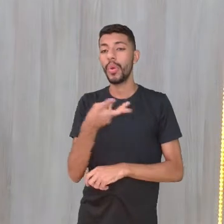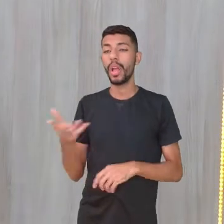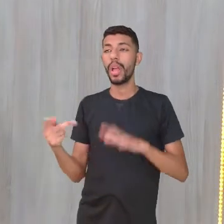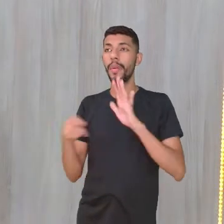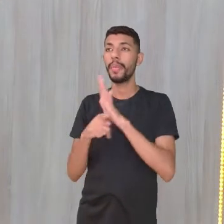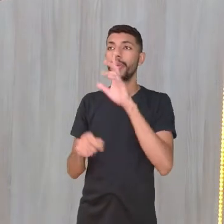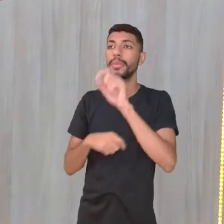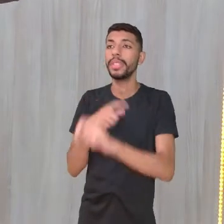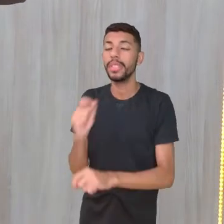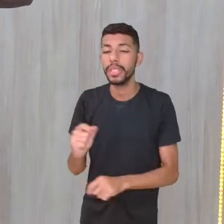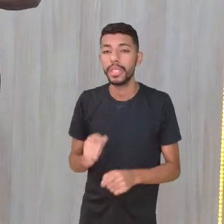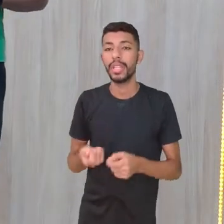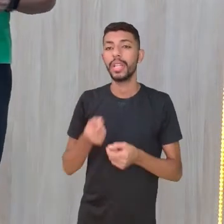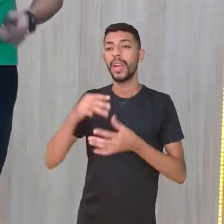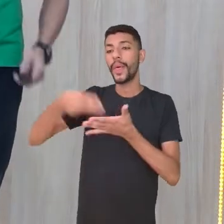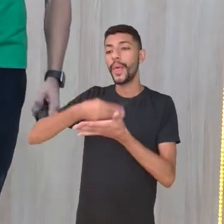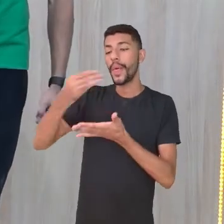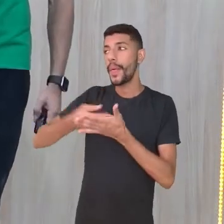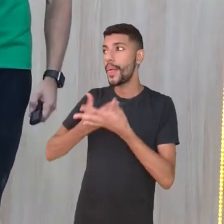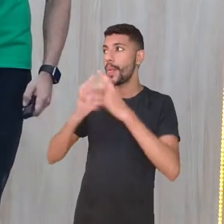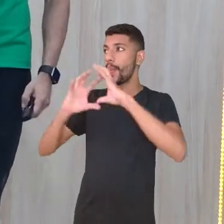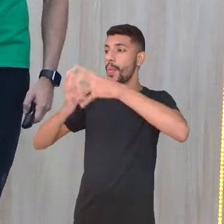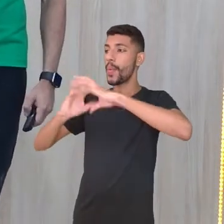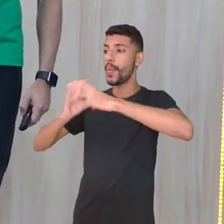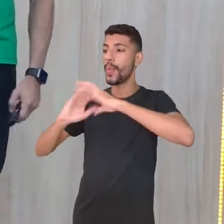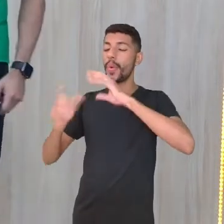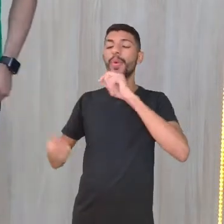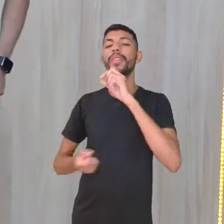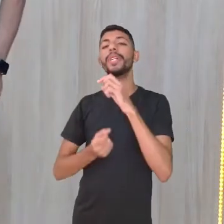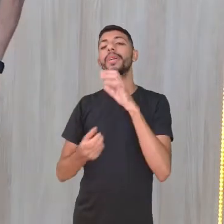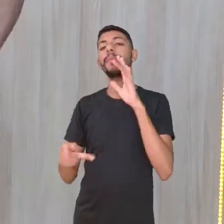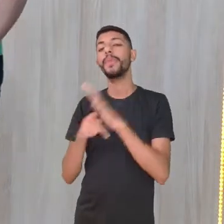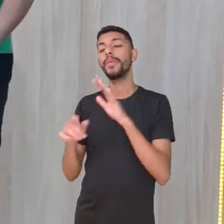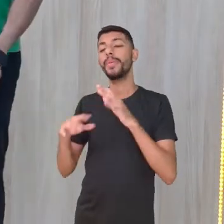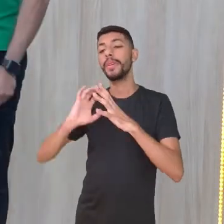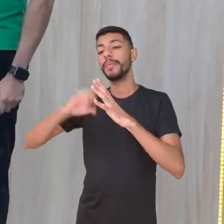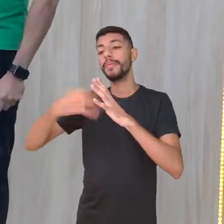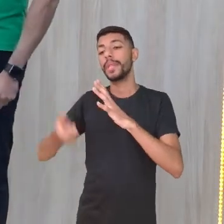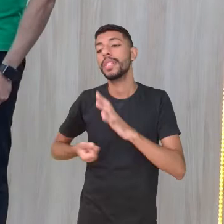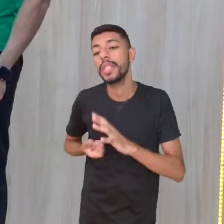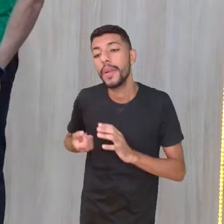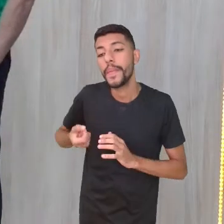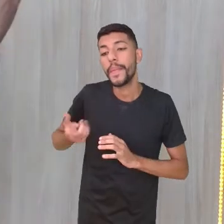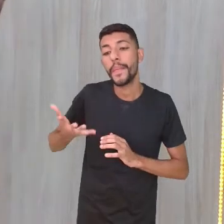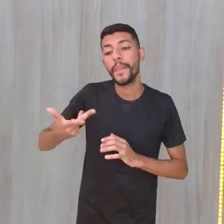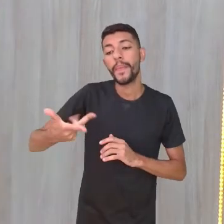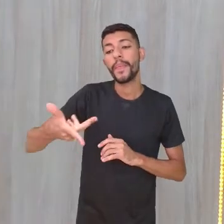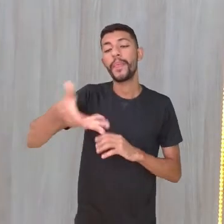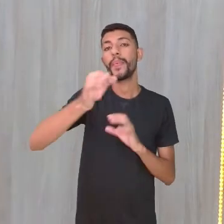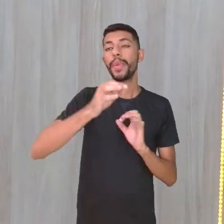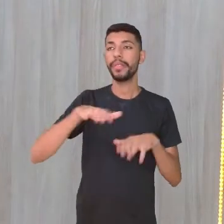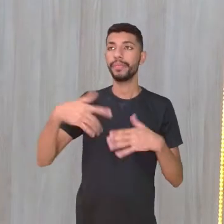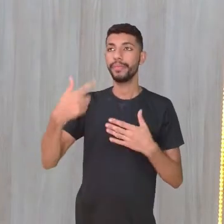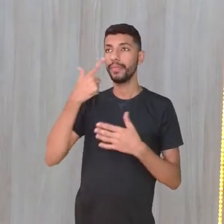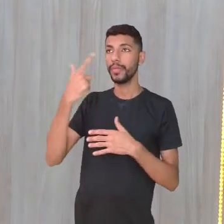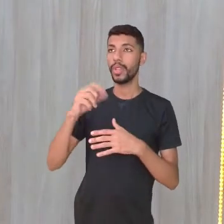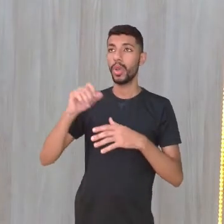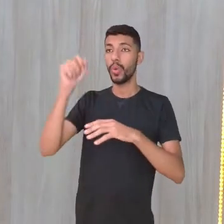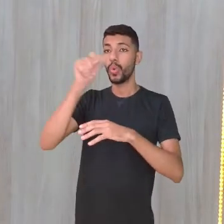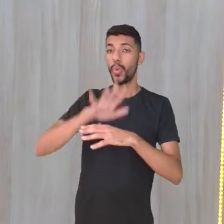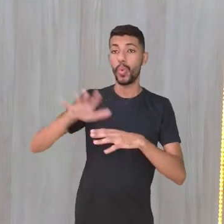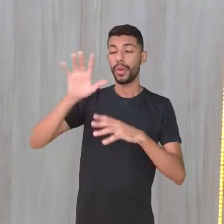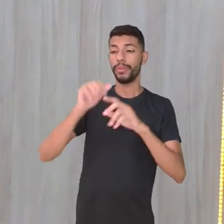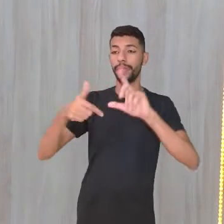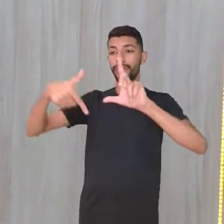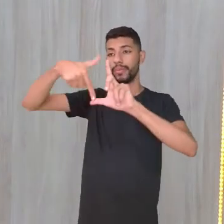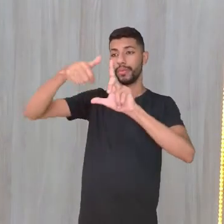que aquela empresa de laticínios produz, certo? Então, Se você pega todo o restante aqui, ó,